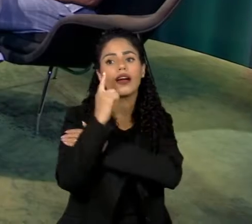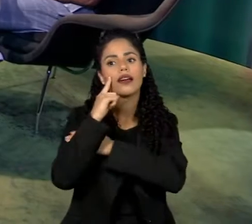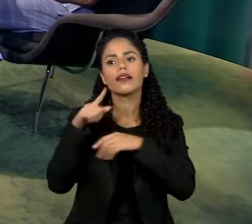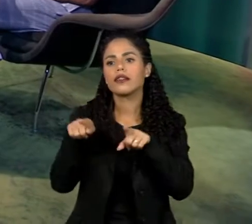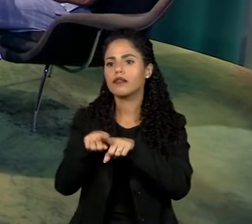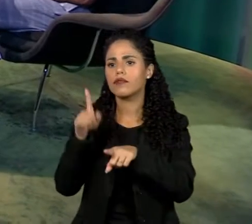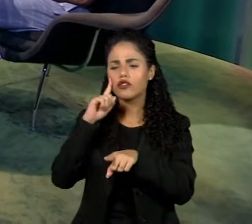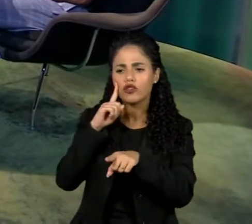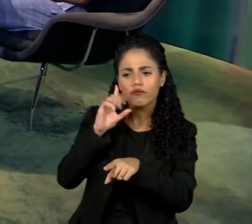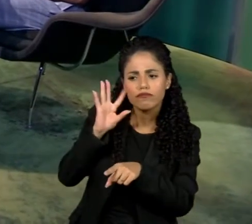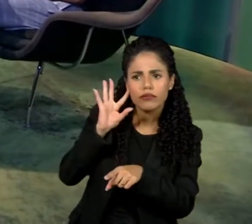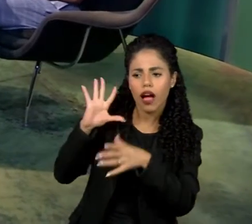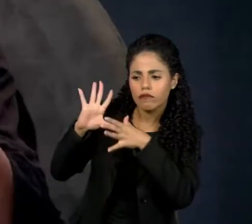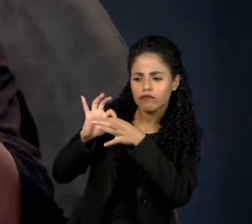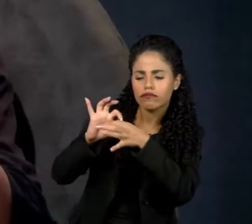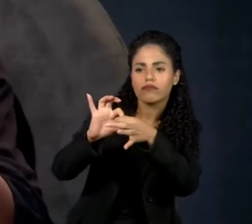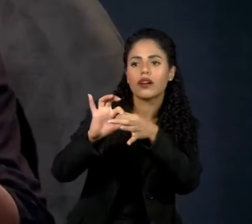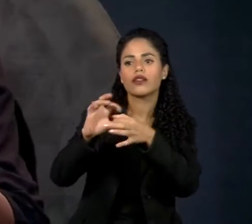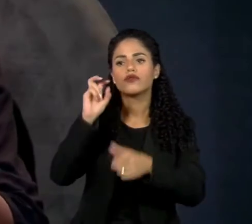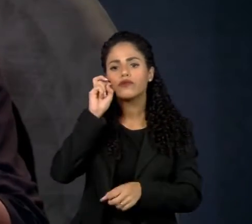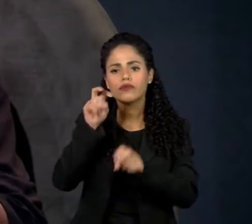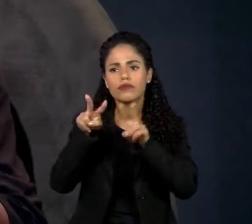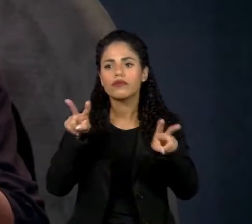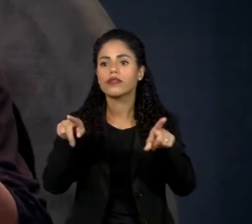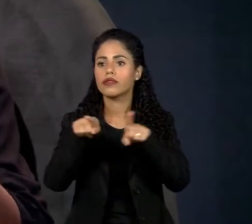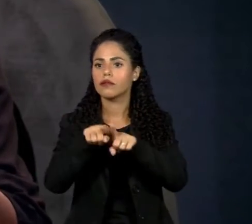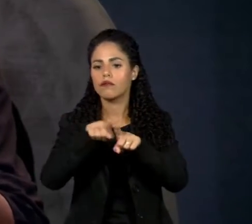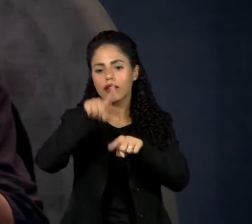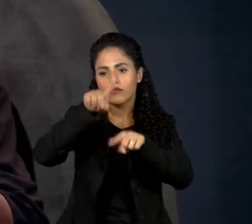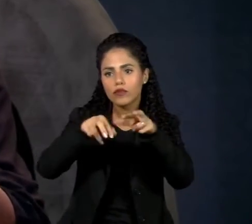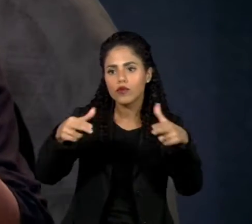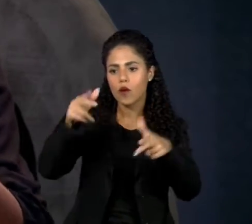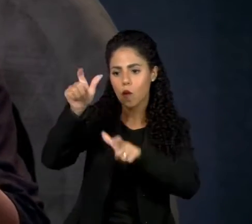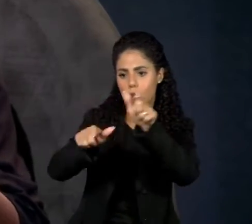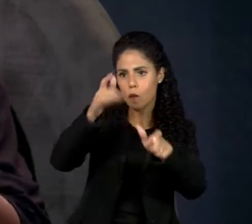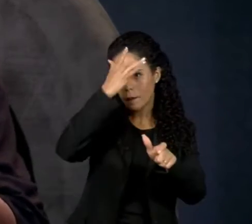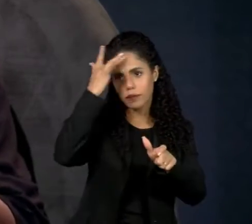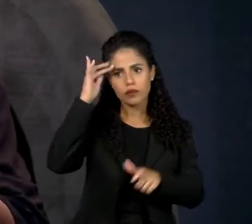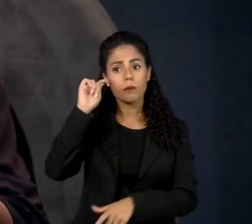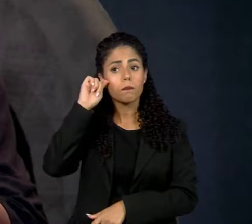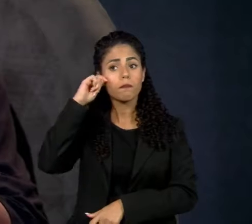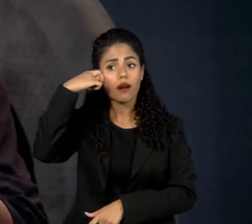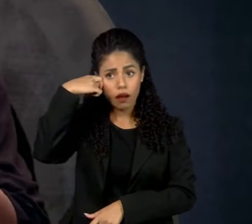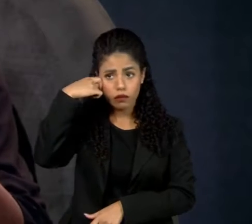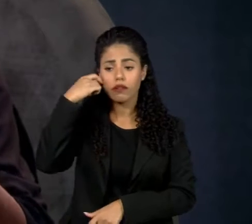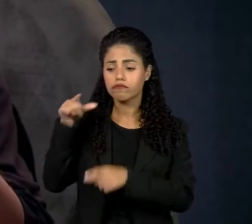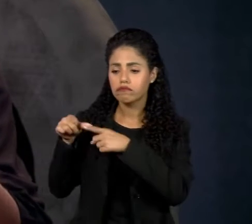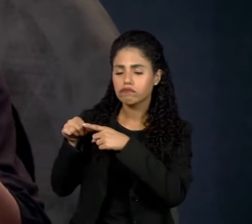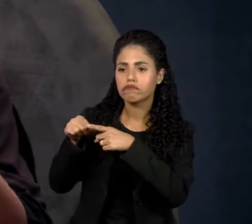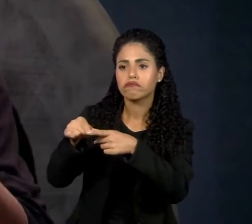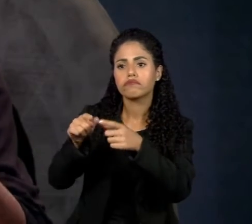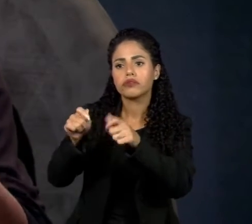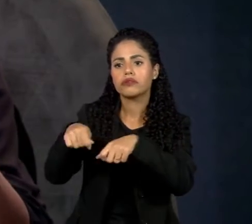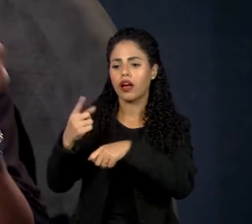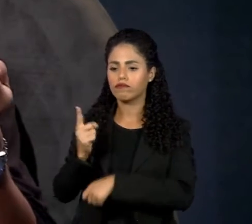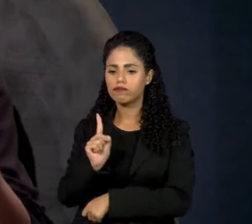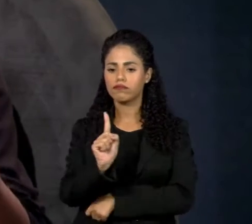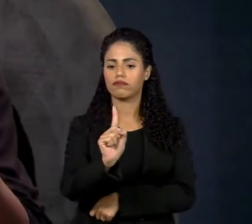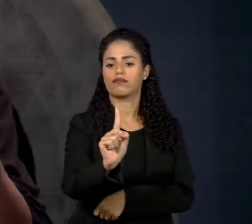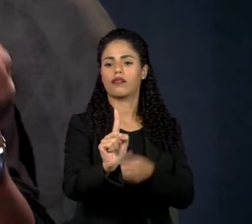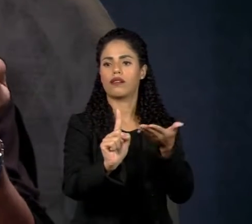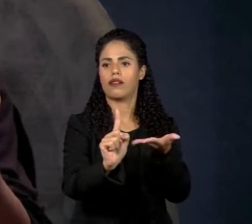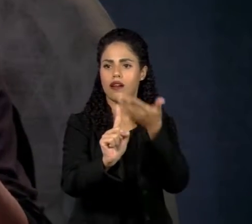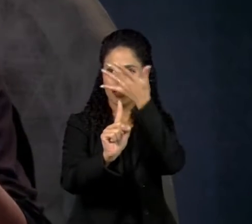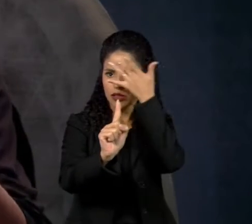ter ali uma promoção a um produto feito por uma pessoa preta e periférica, que talvez esse produto nem chegaria